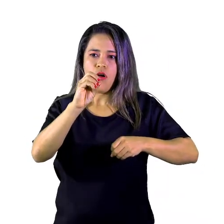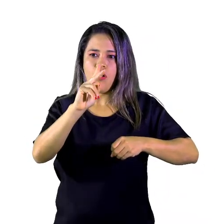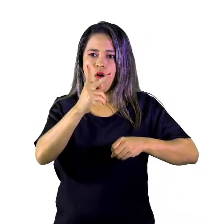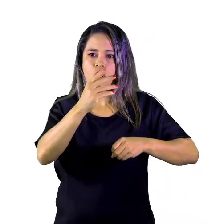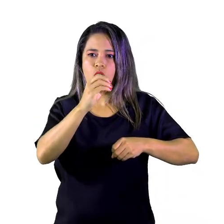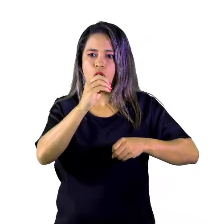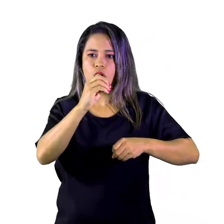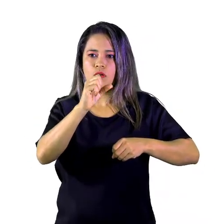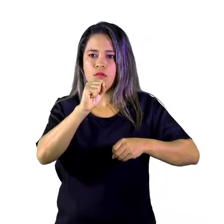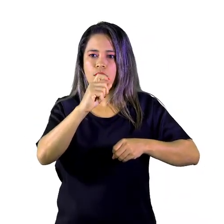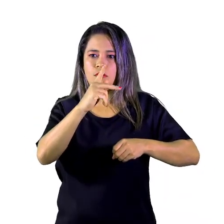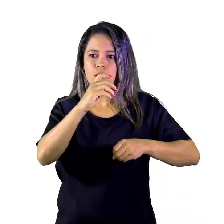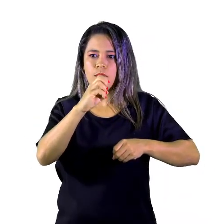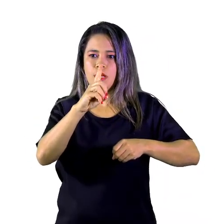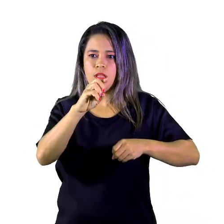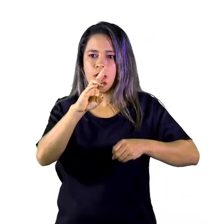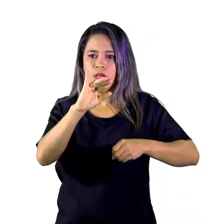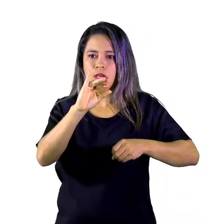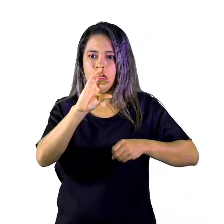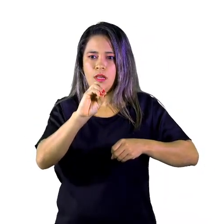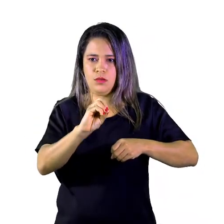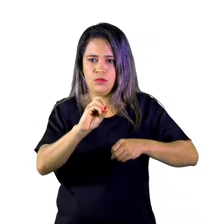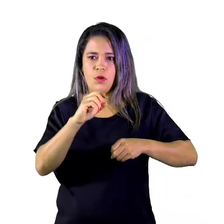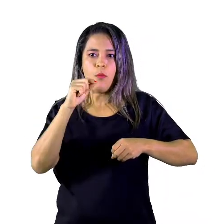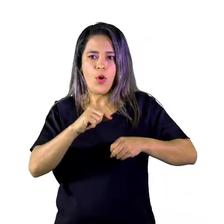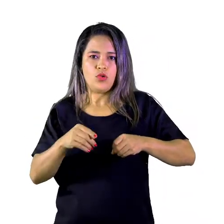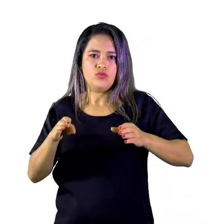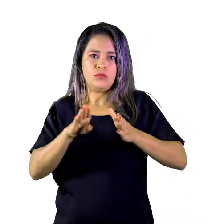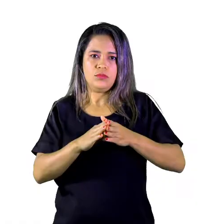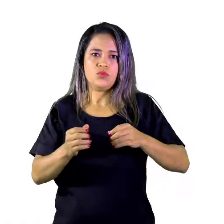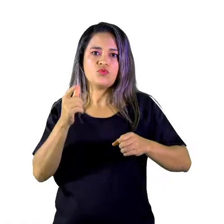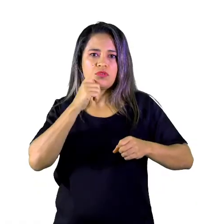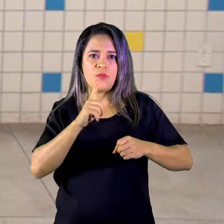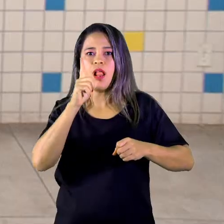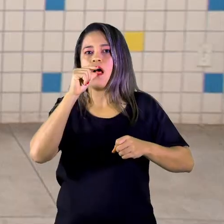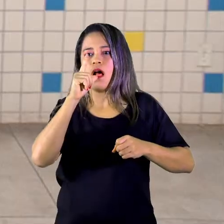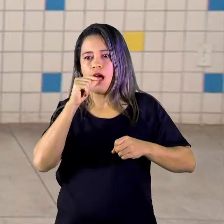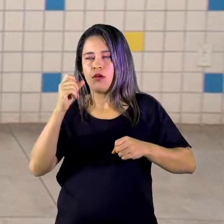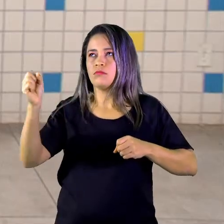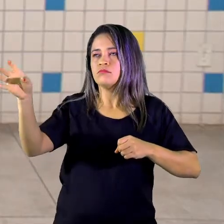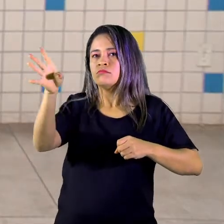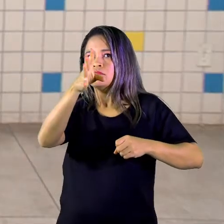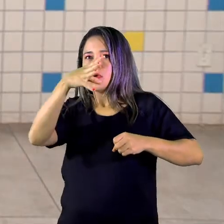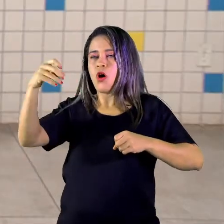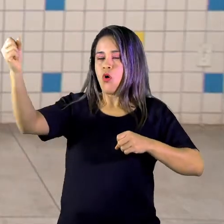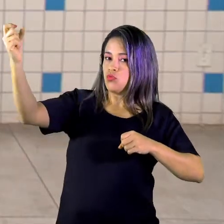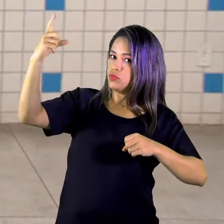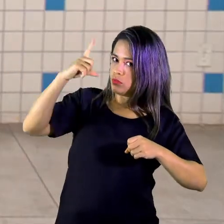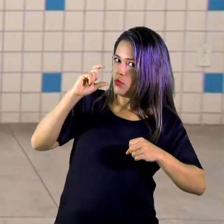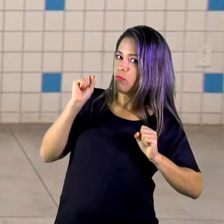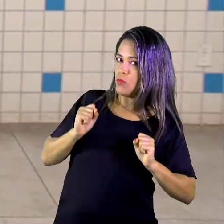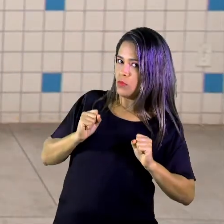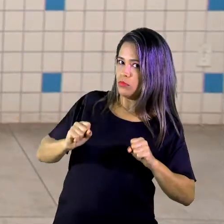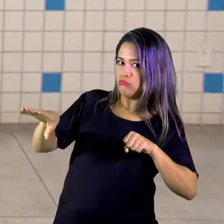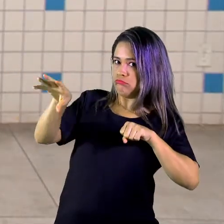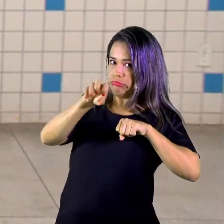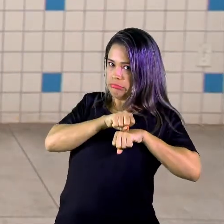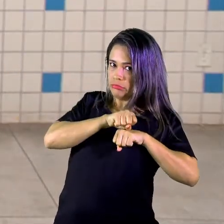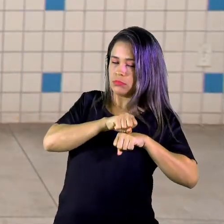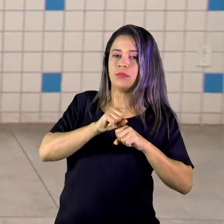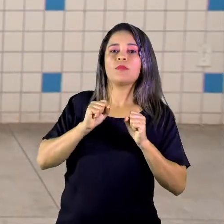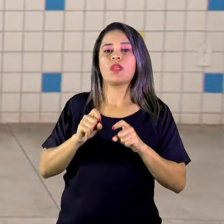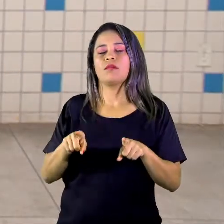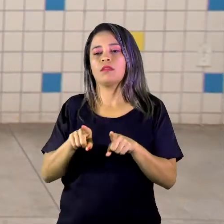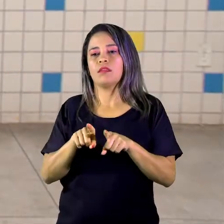e esse micro-organismo pode chegar pelo ar, pela água ou pelo solo. Outros agentes patogênicos são transportados